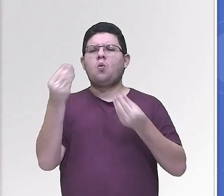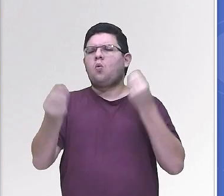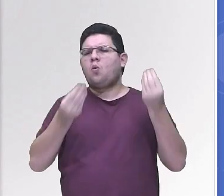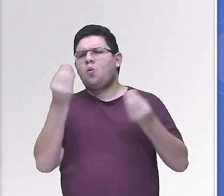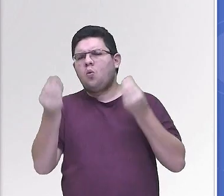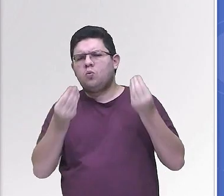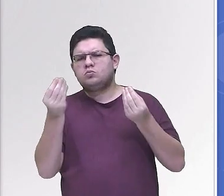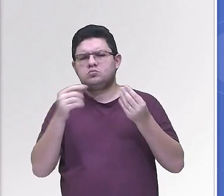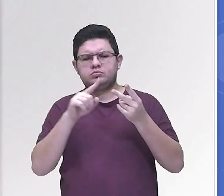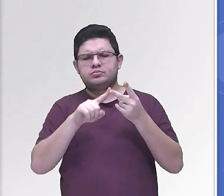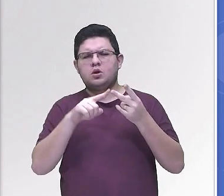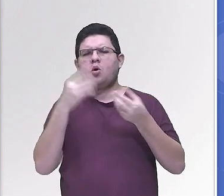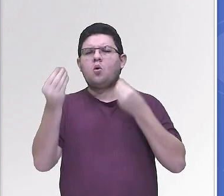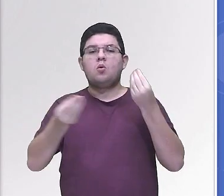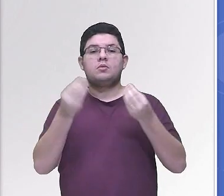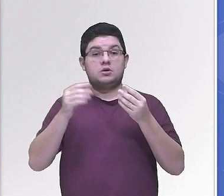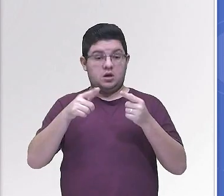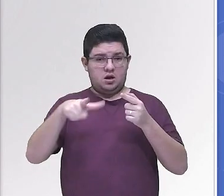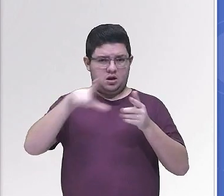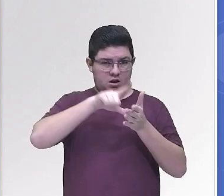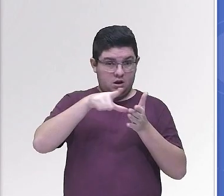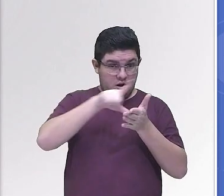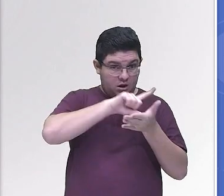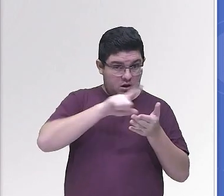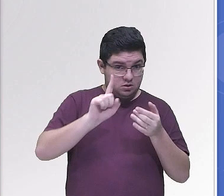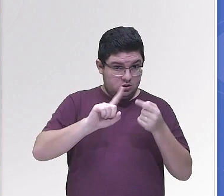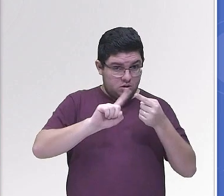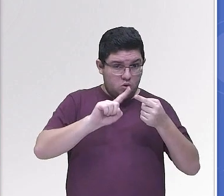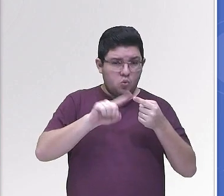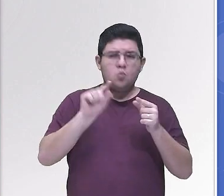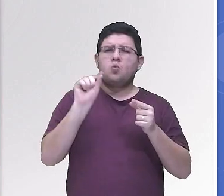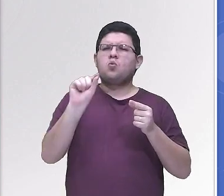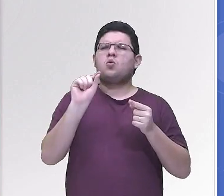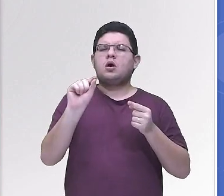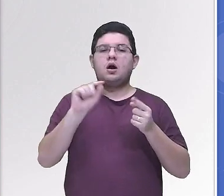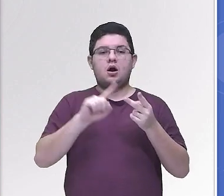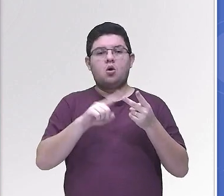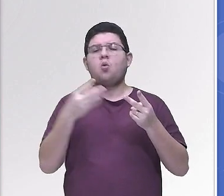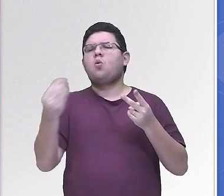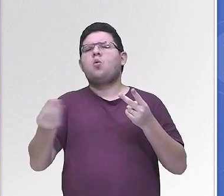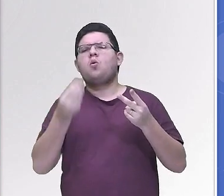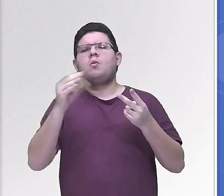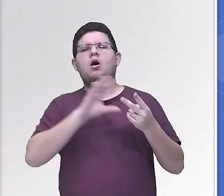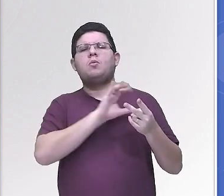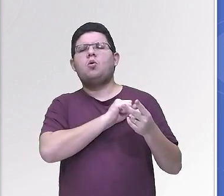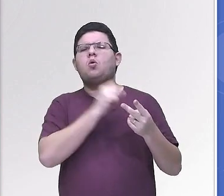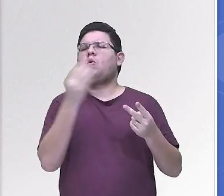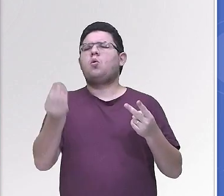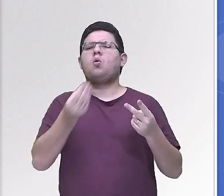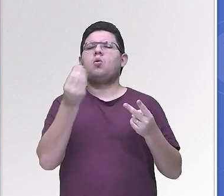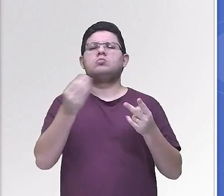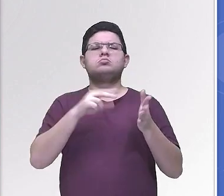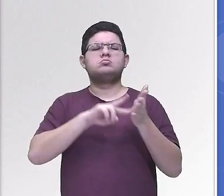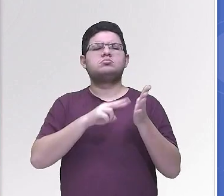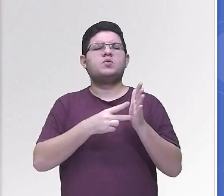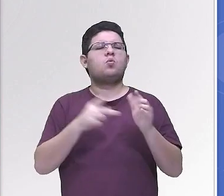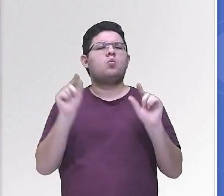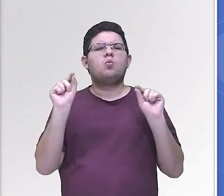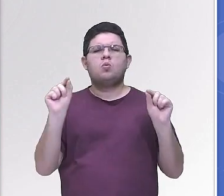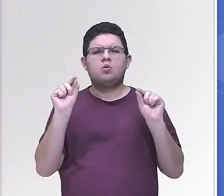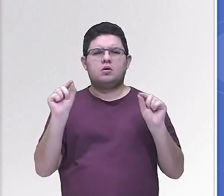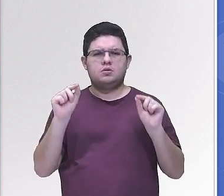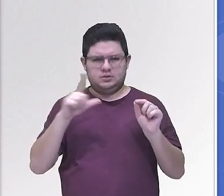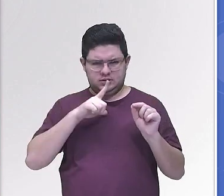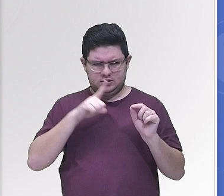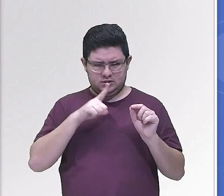o amor? Se eu já perguntei o que é o amor, então eu pergunto como é o amor, né? Qual o sentido desse amor? Existem